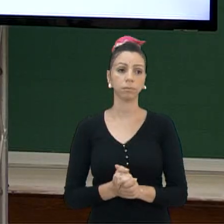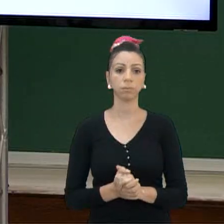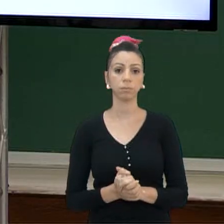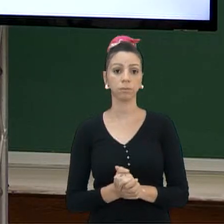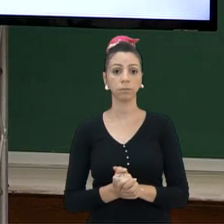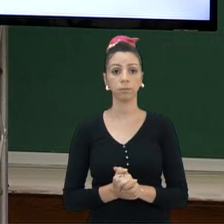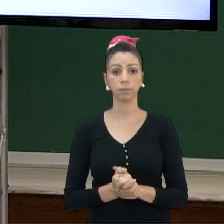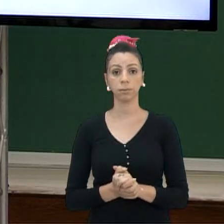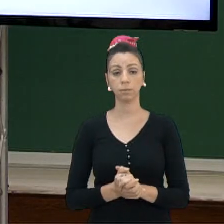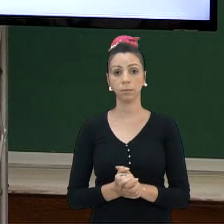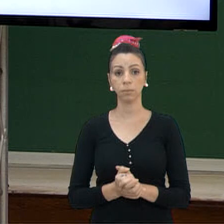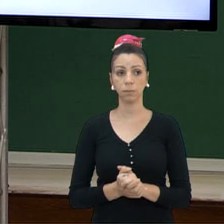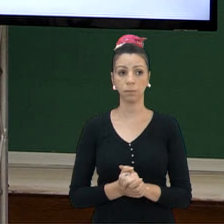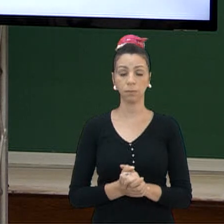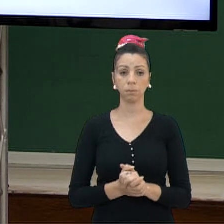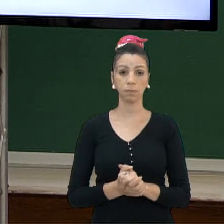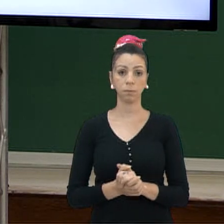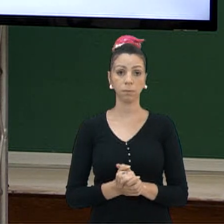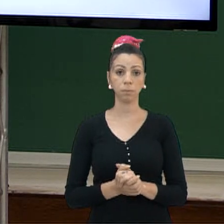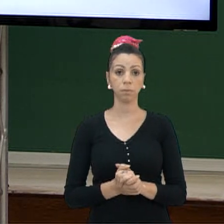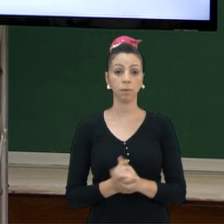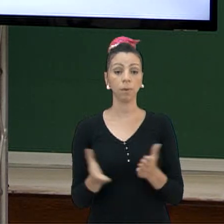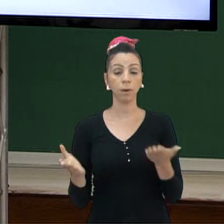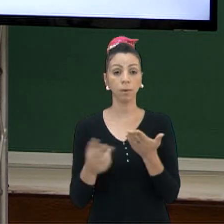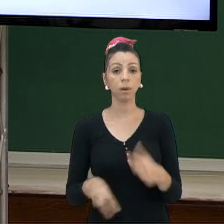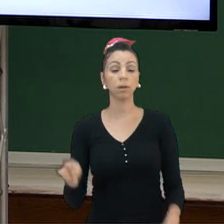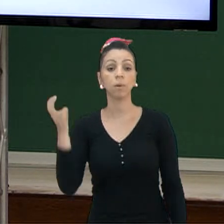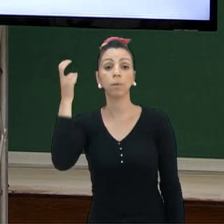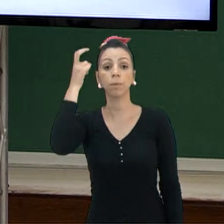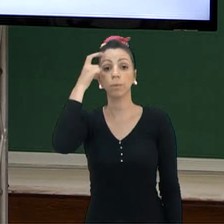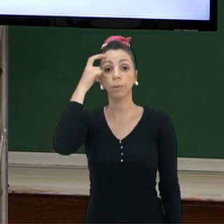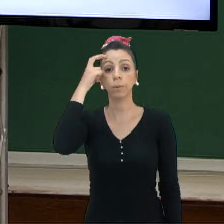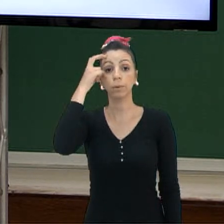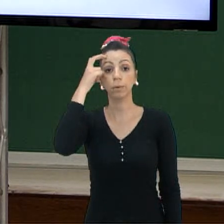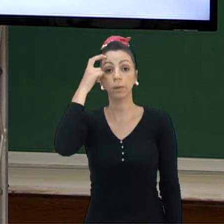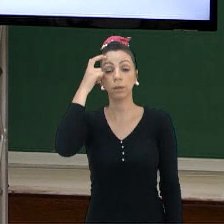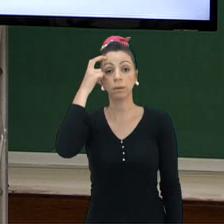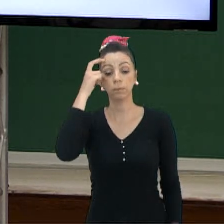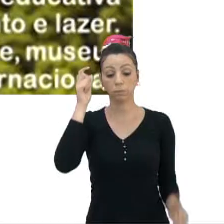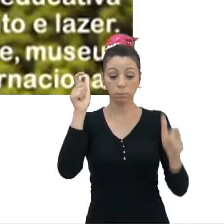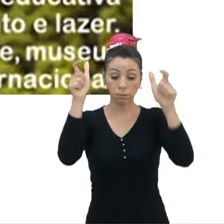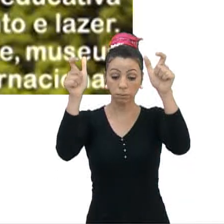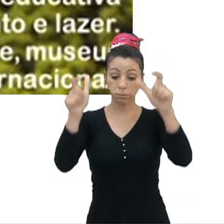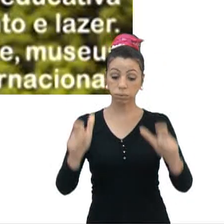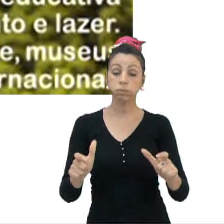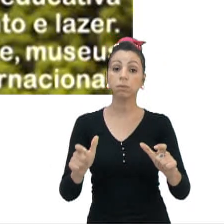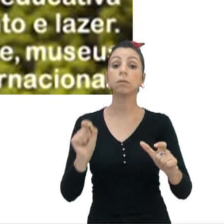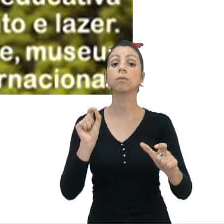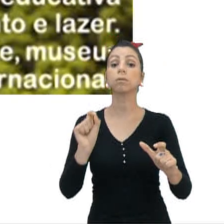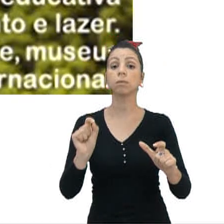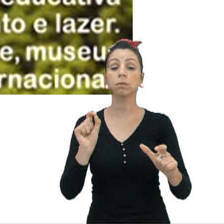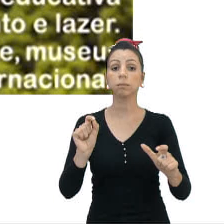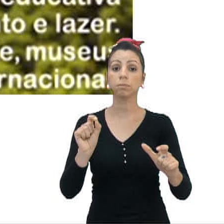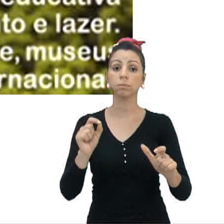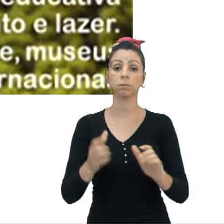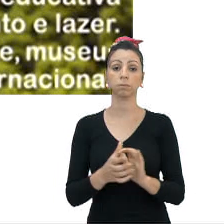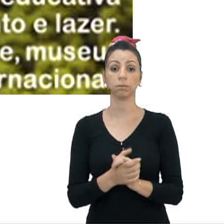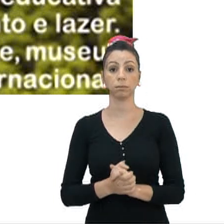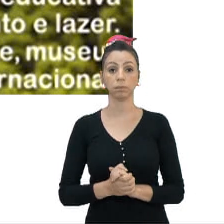vamos ver qual é a parte da cultura desta região serrana. O que ele me traz? Ele traz